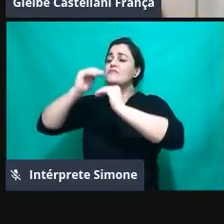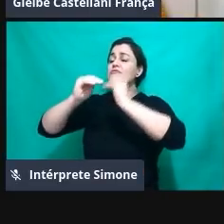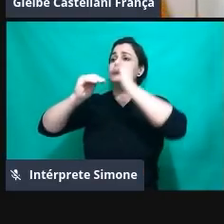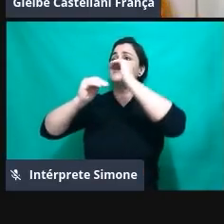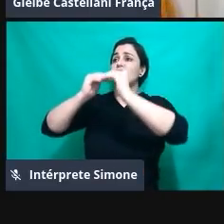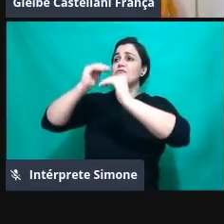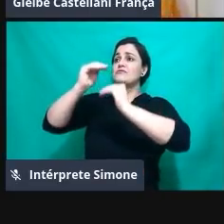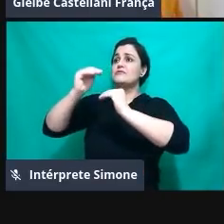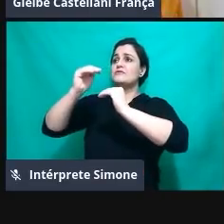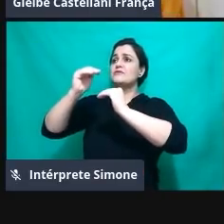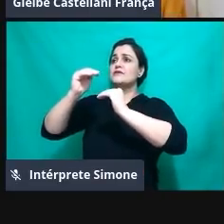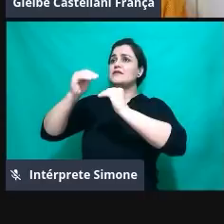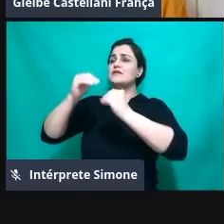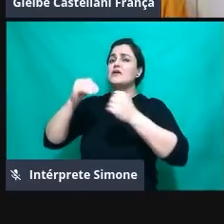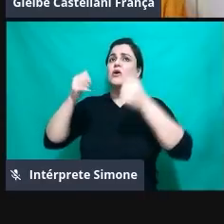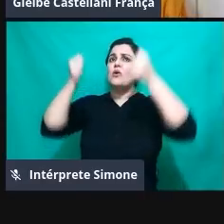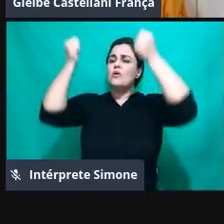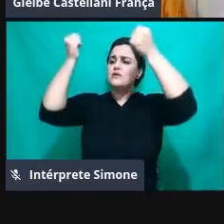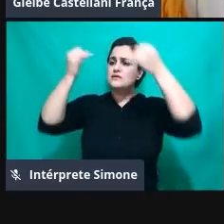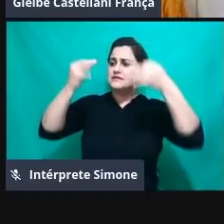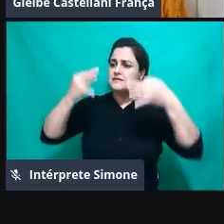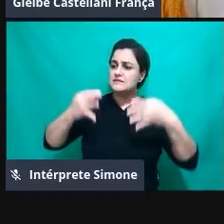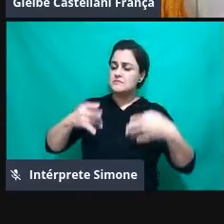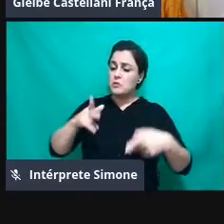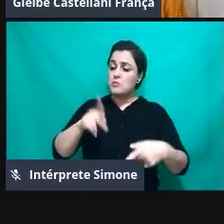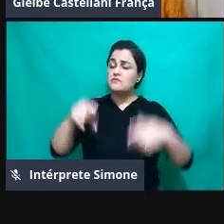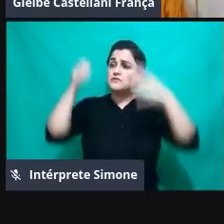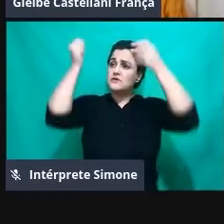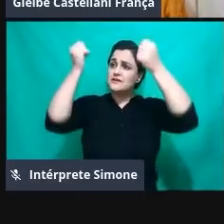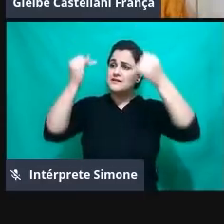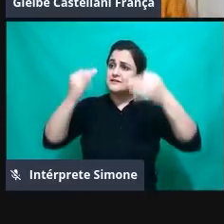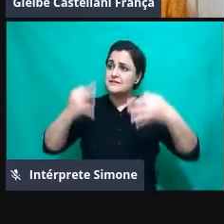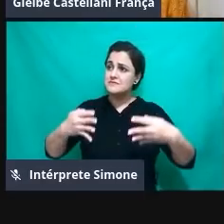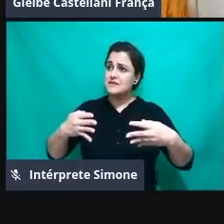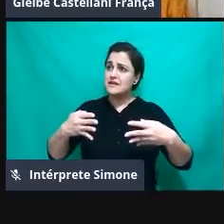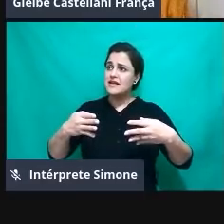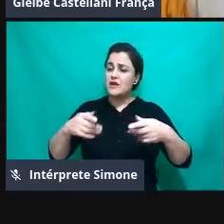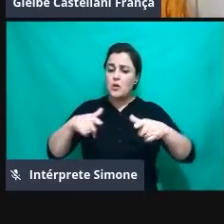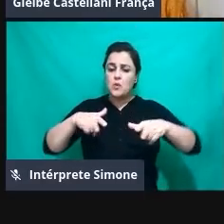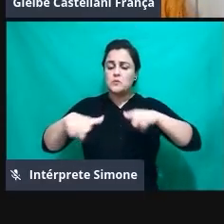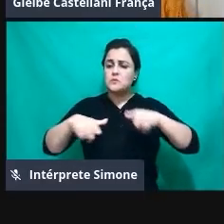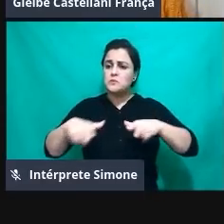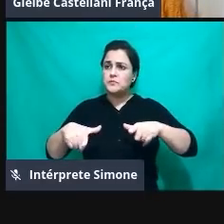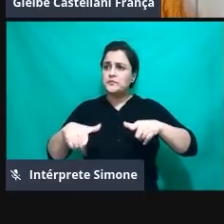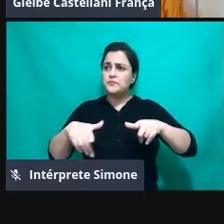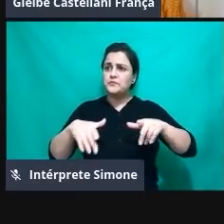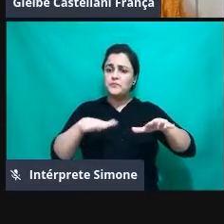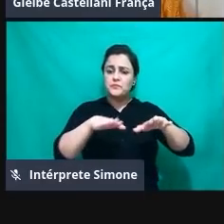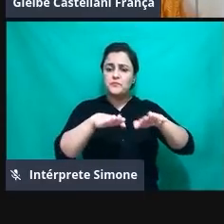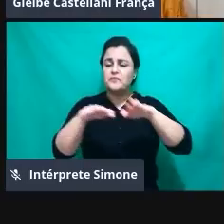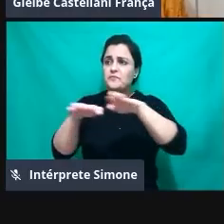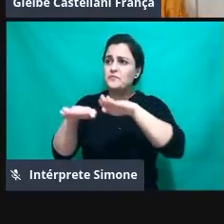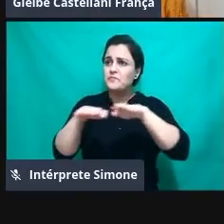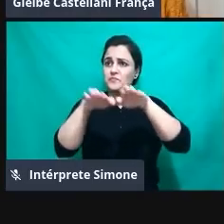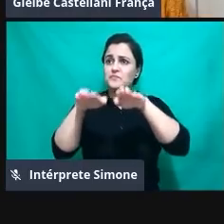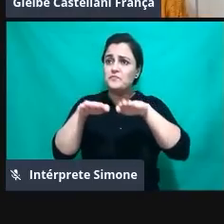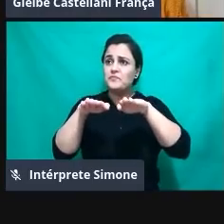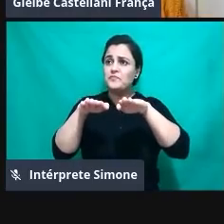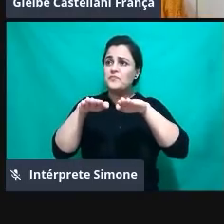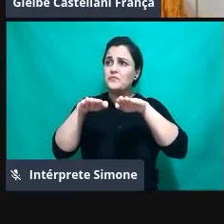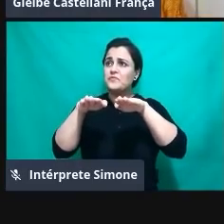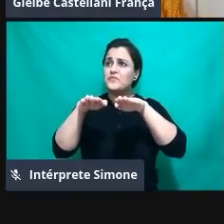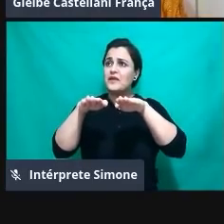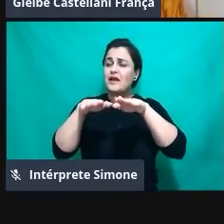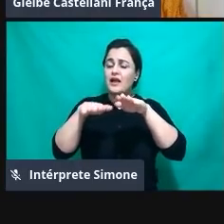sobre trabalho de sequência, quando eu falo trabalho de igualdade, quando eu falo em trabalho de regularidade, isso